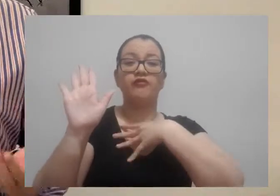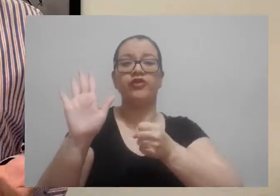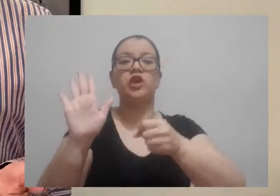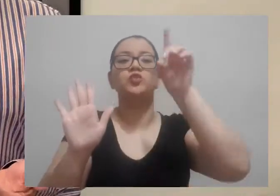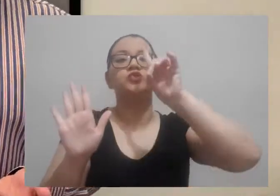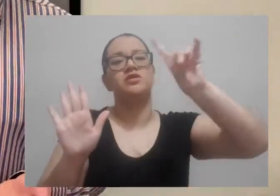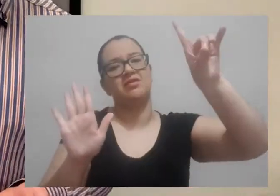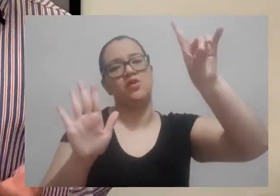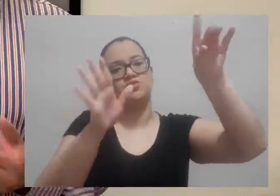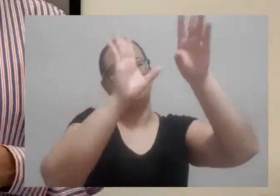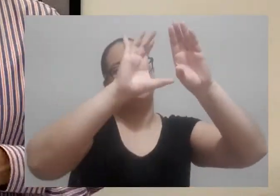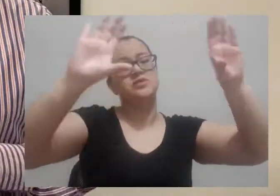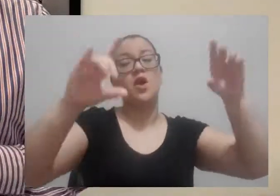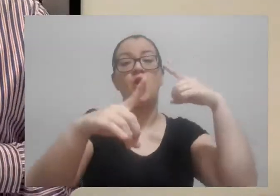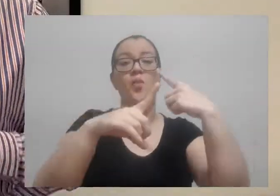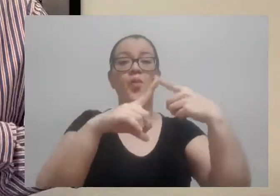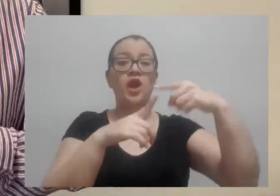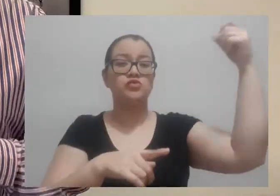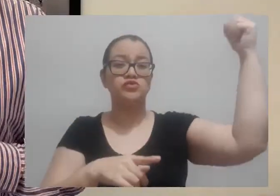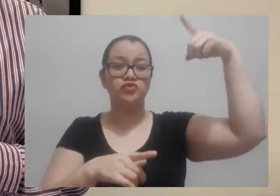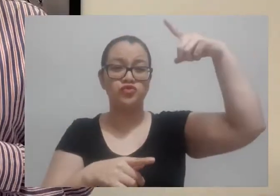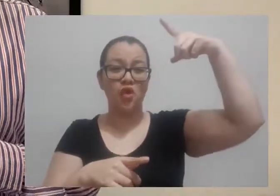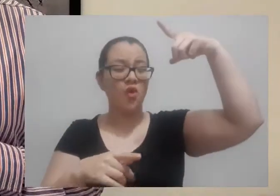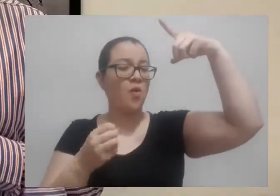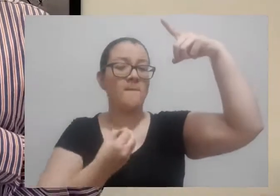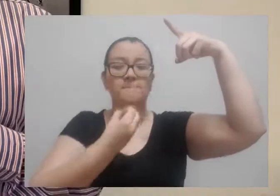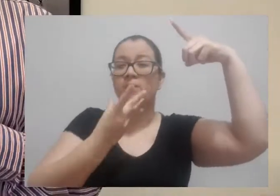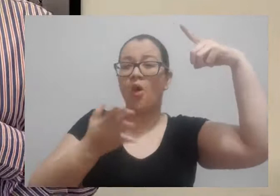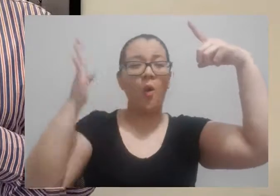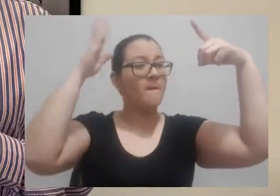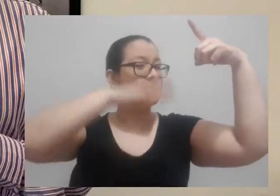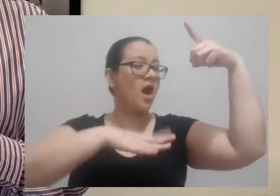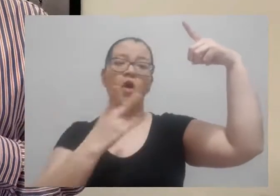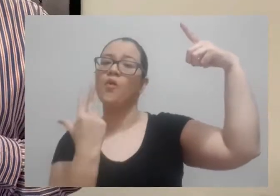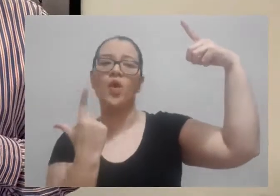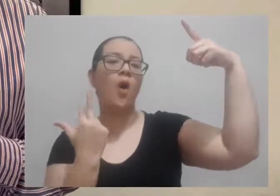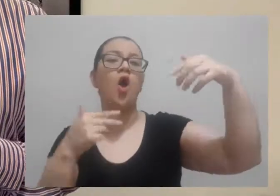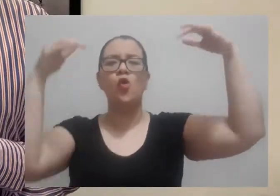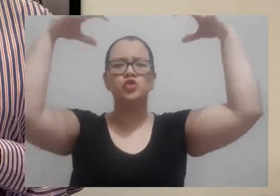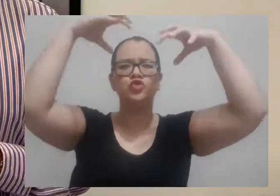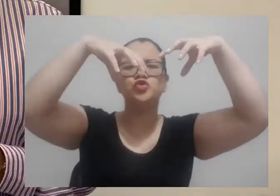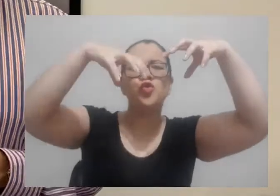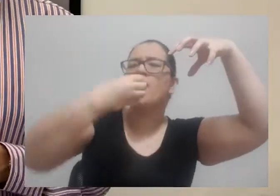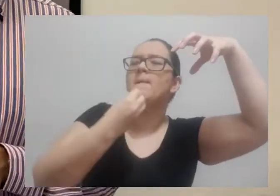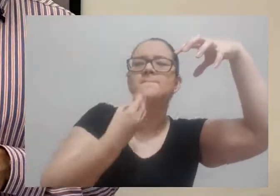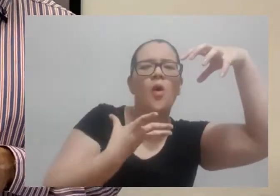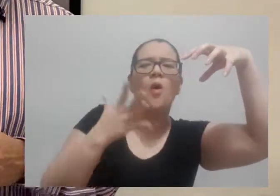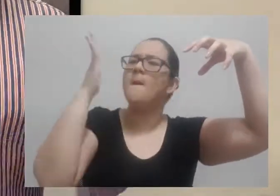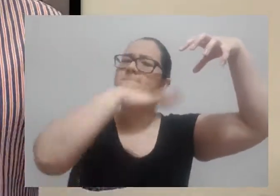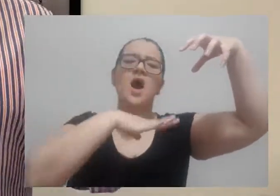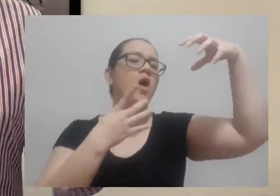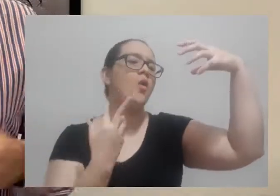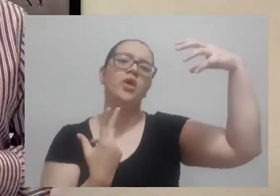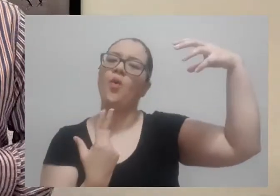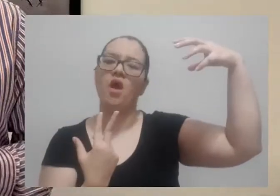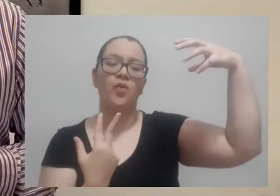seu sol nascer sobre maus e bons, e vir chuva sobre justos e injustos. Porque se vocês amam aqueles